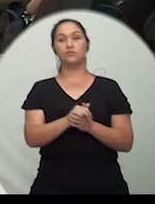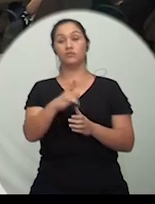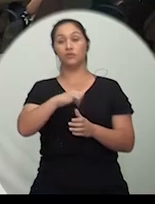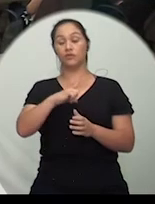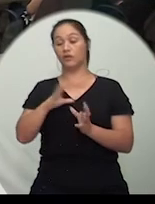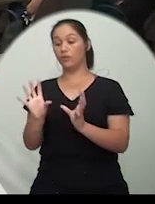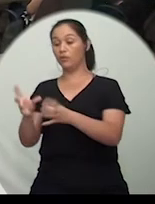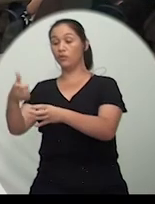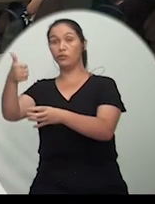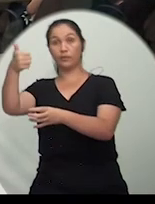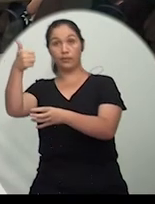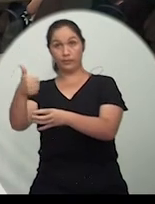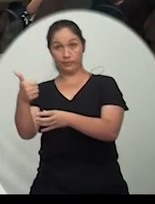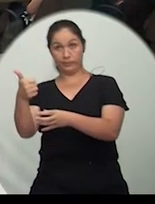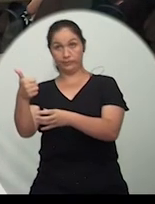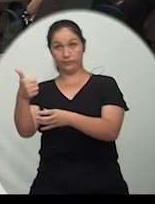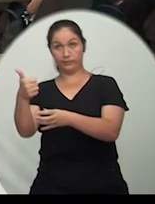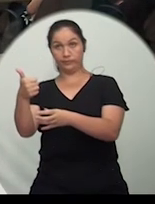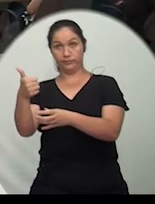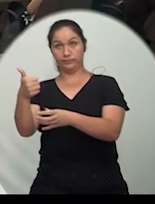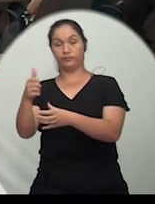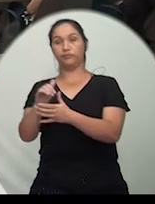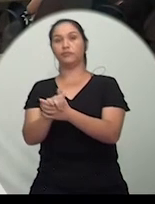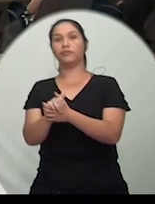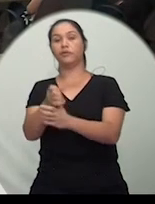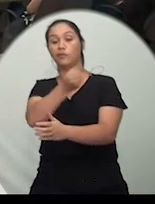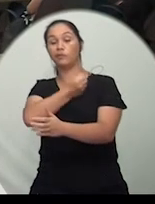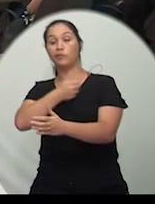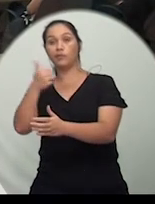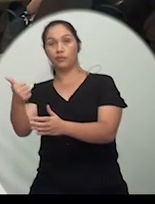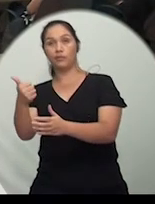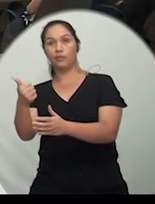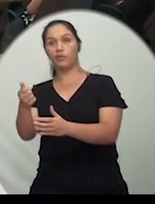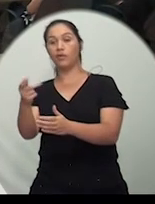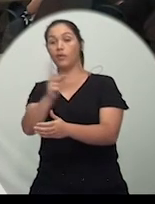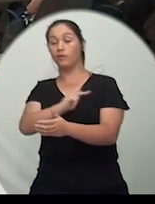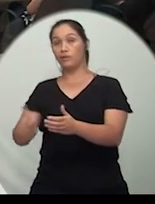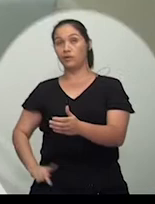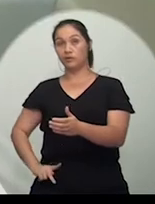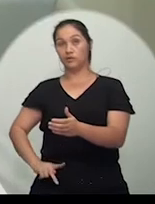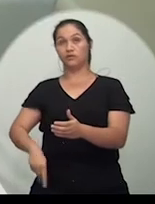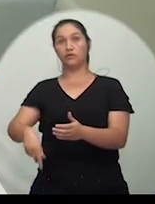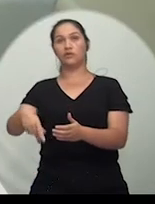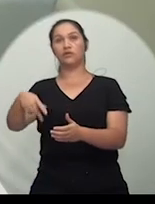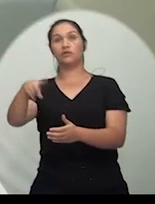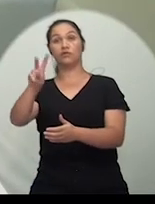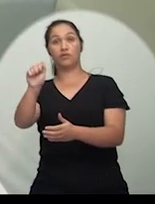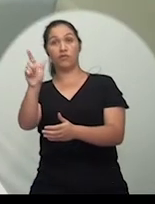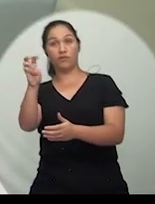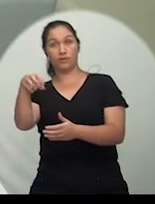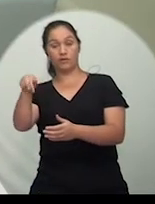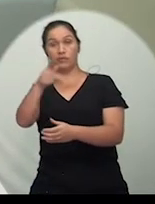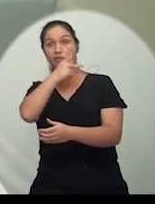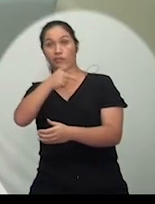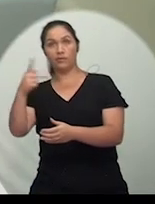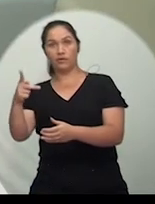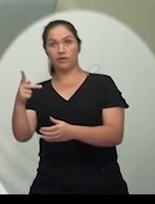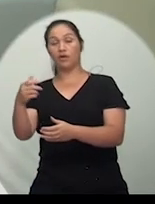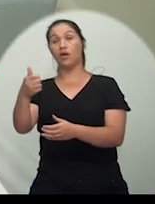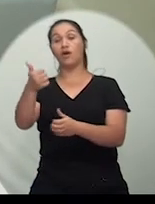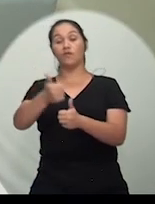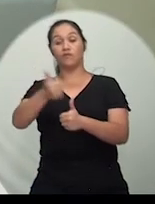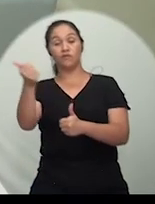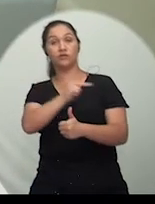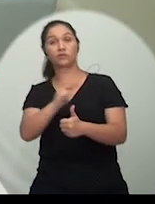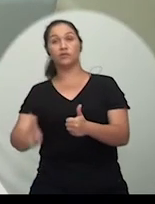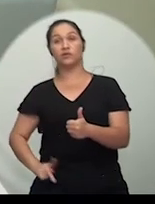Chapa número 1, presidente, Valmir D'Agostin, PP. Vice-presidente, Jair Augusto